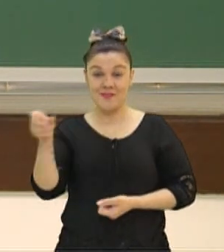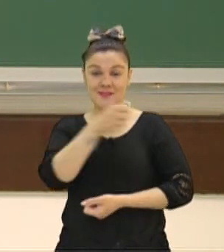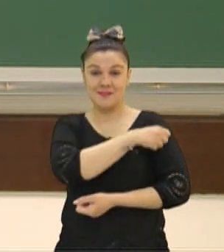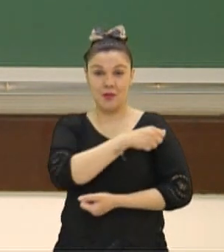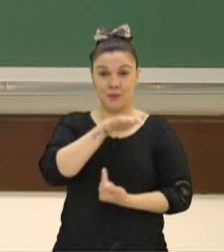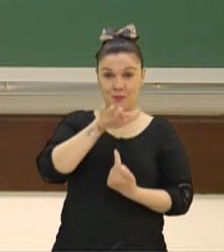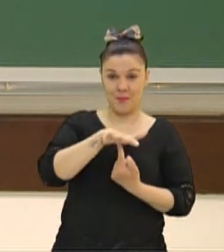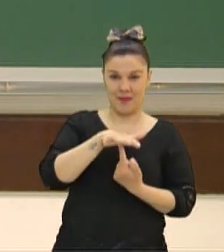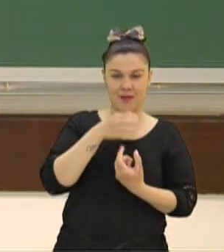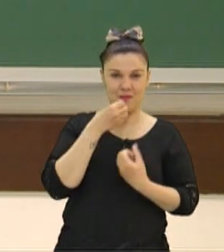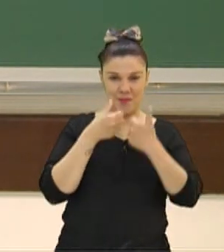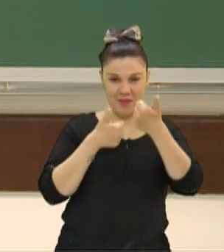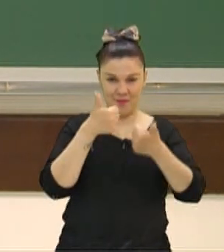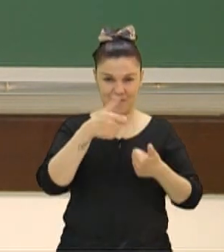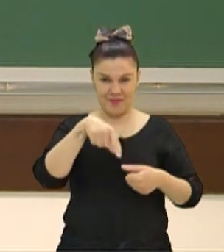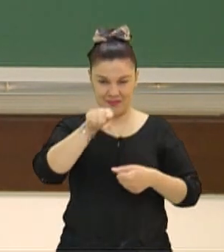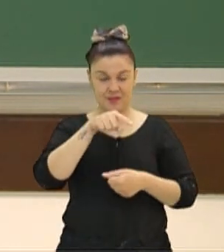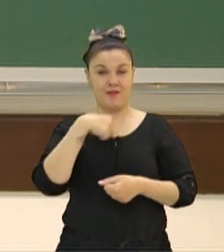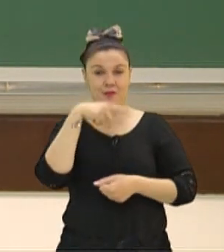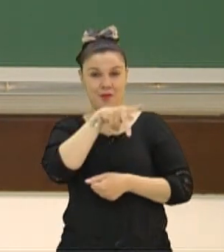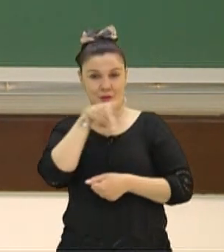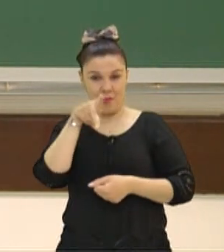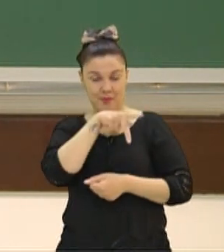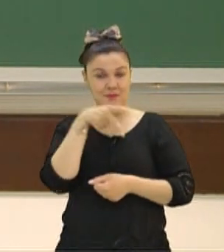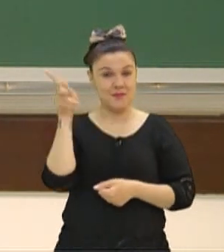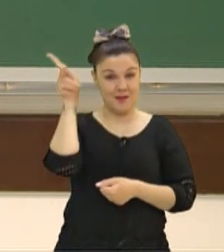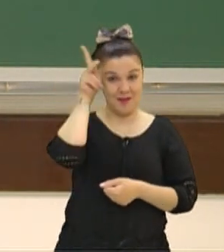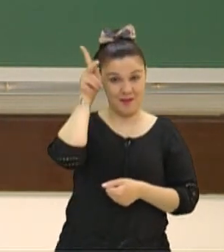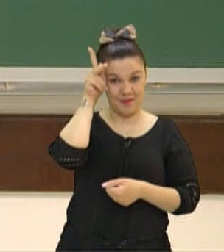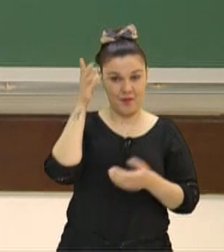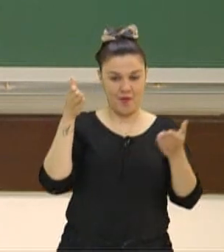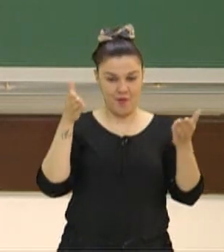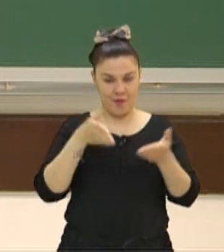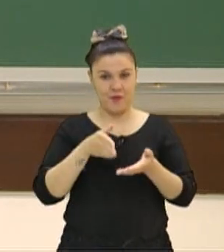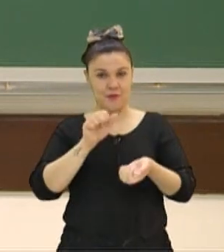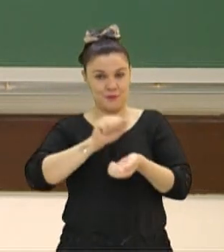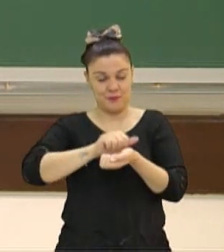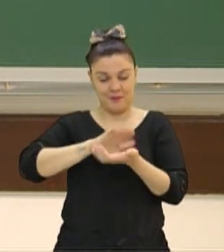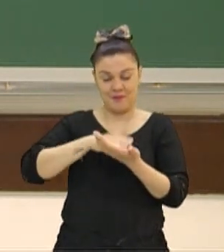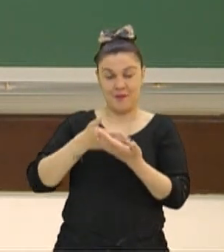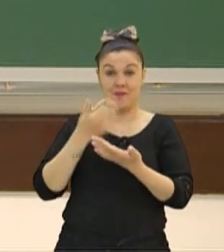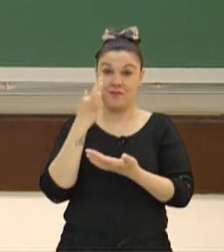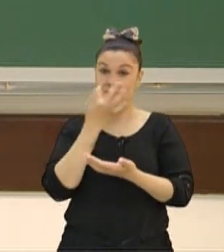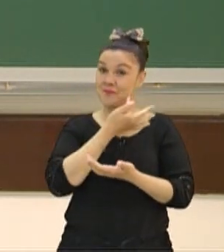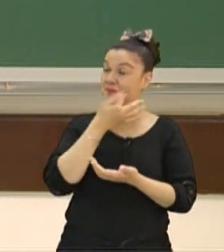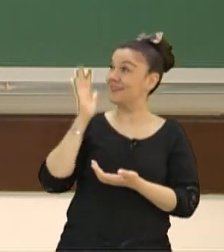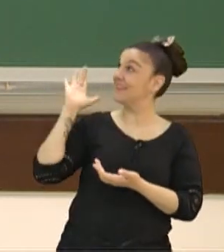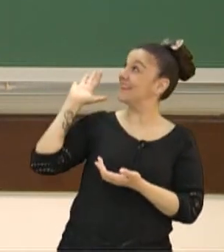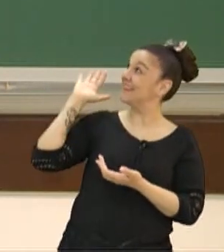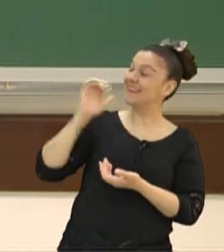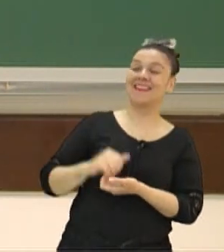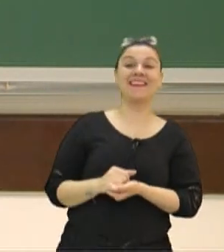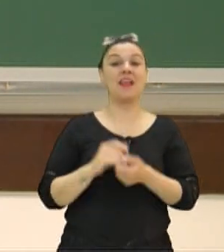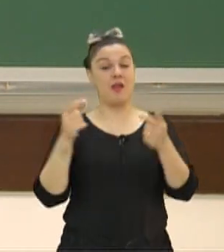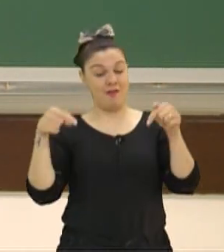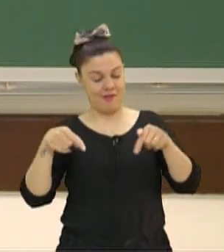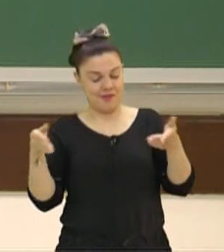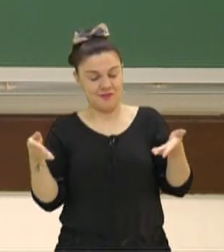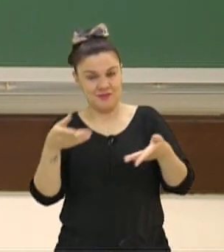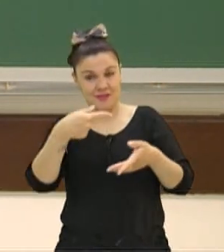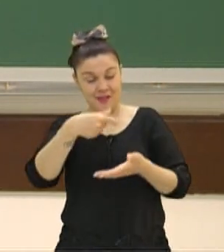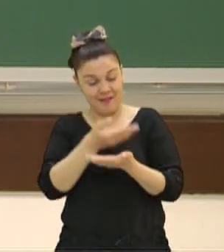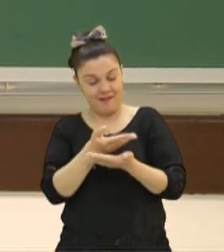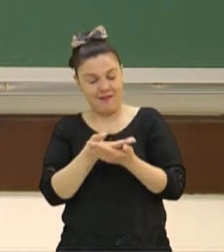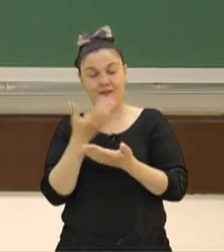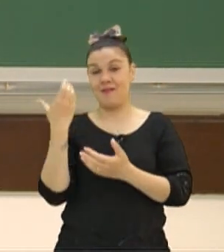do Paraná. Tudo bem com vocês? Eu sou a professora Carol. Hoje nós temos a intérprete, que é a Francis, e estamos aqui para mais uma